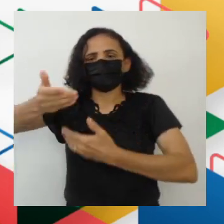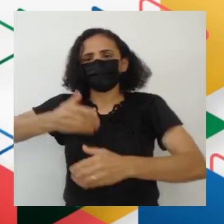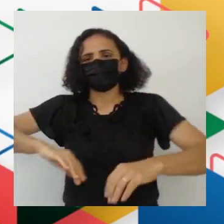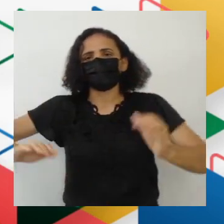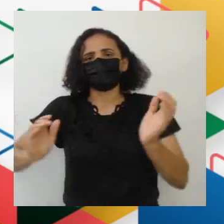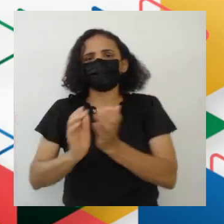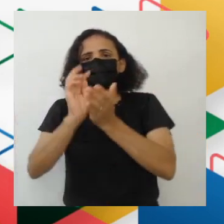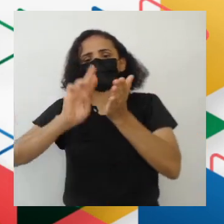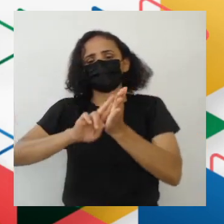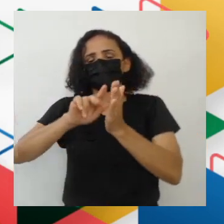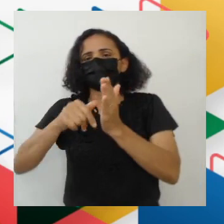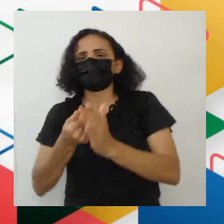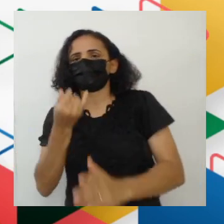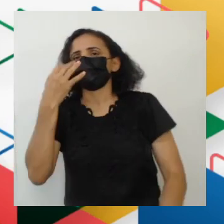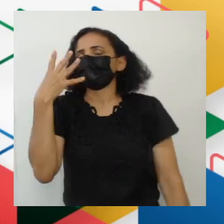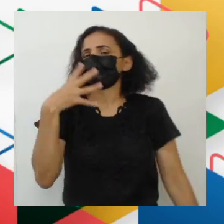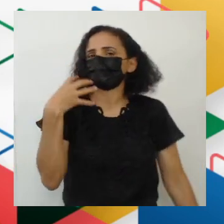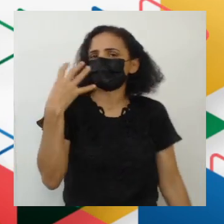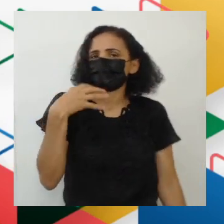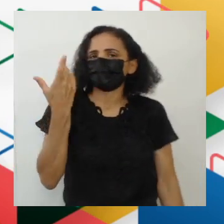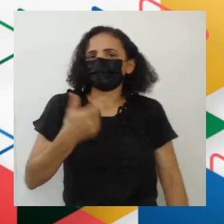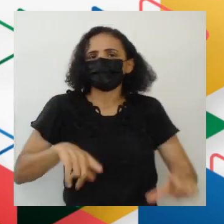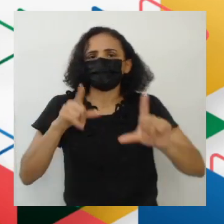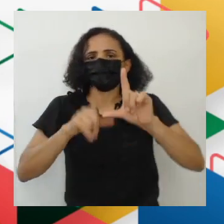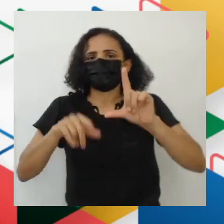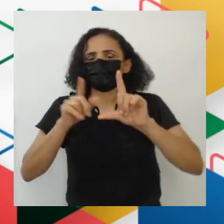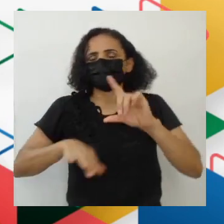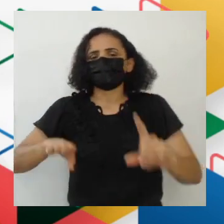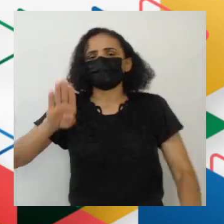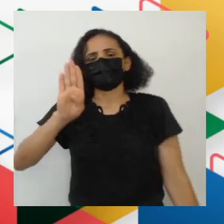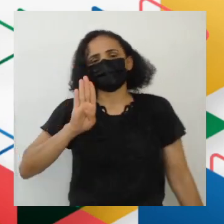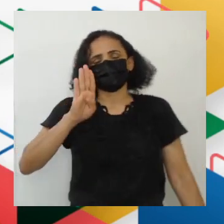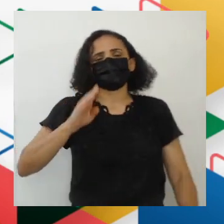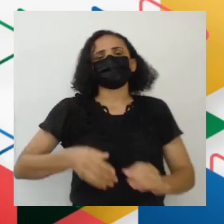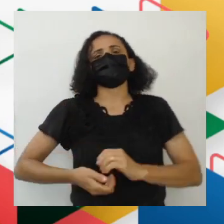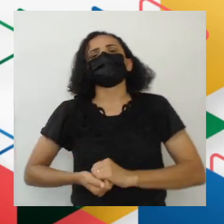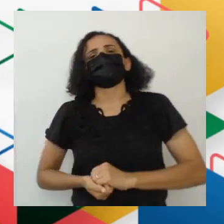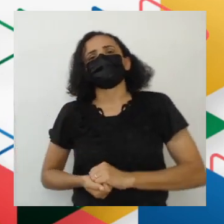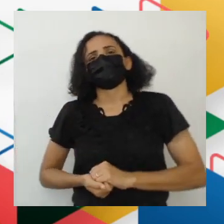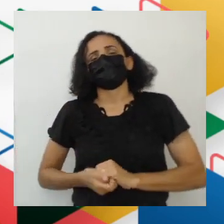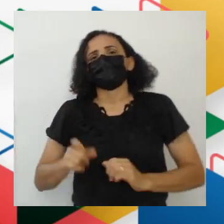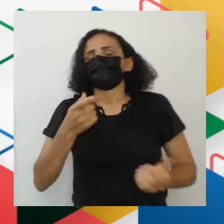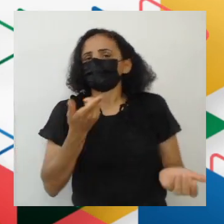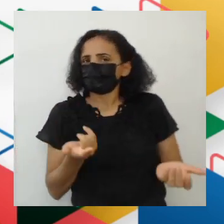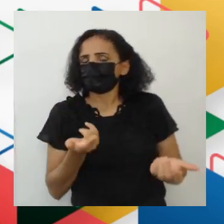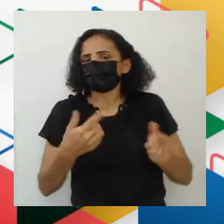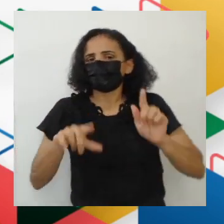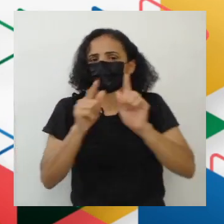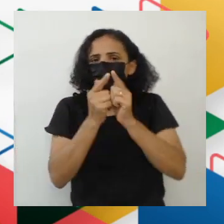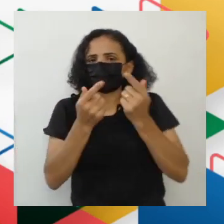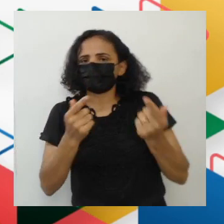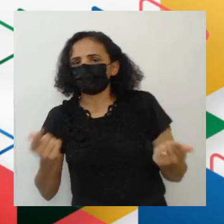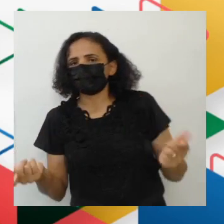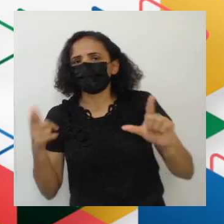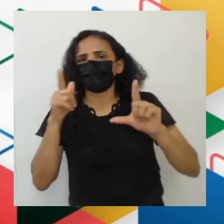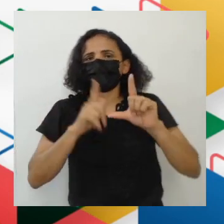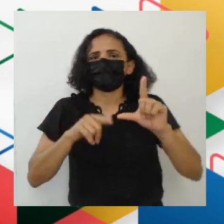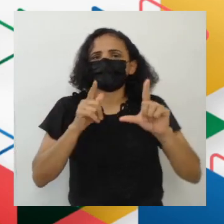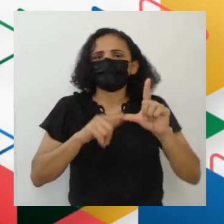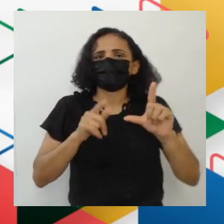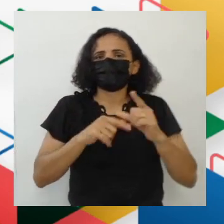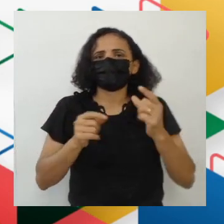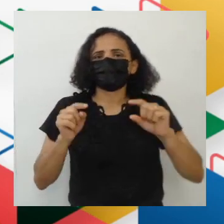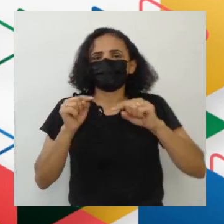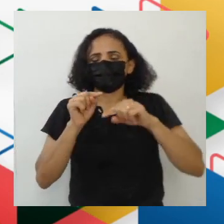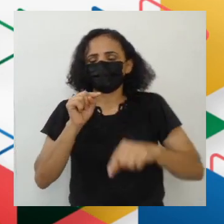musicais brasileiros. Tá certo? Resposta letra B. Queria chamar a atenção de vocês para uma questão gramatical. Na letra B tem esse